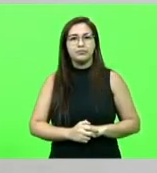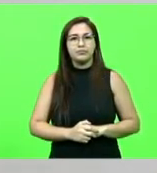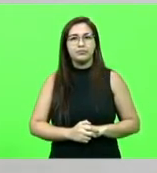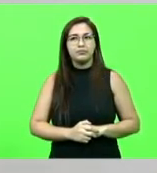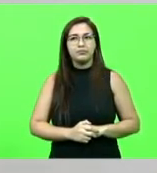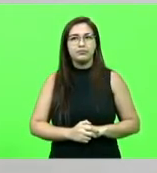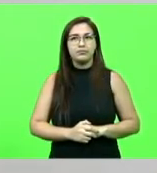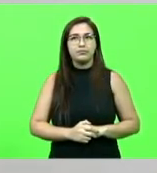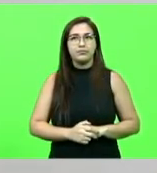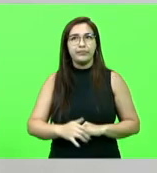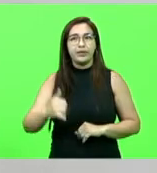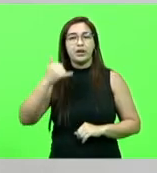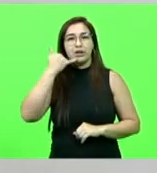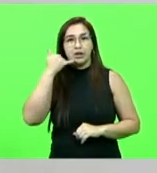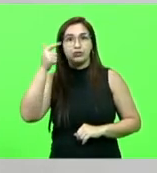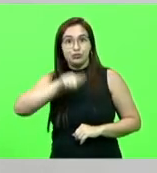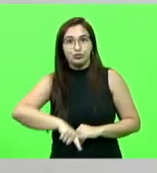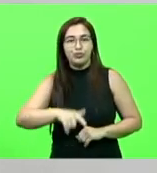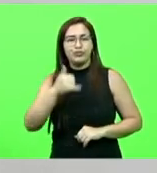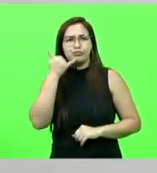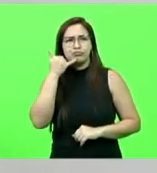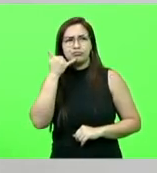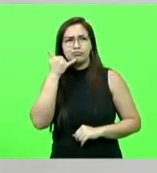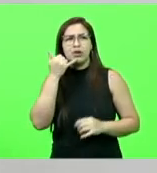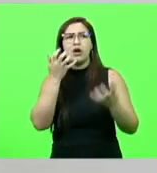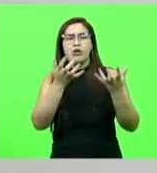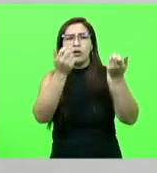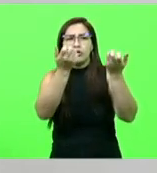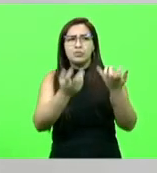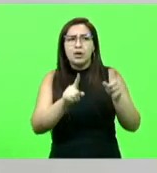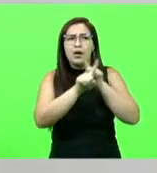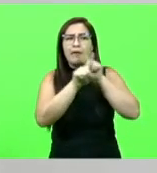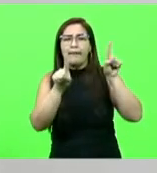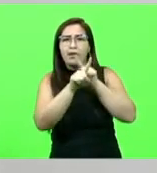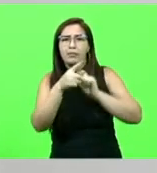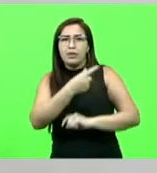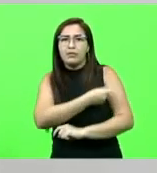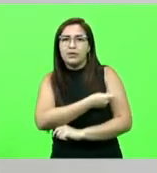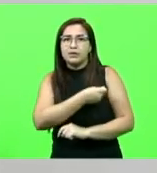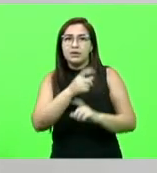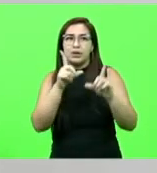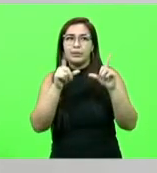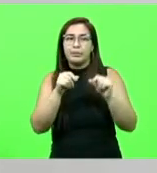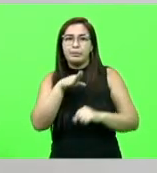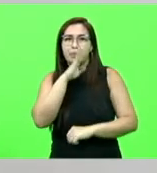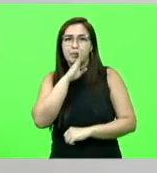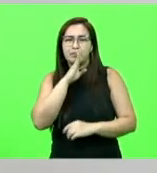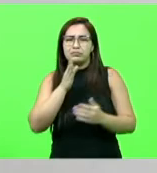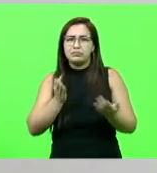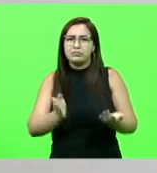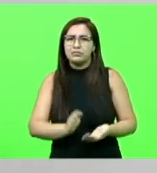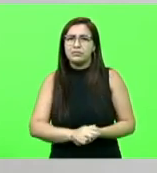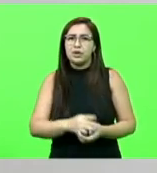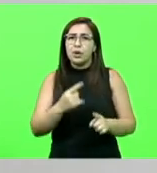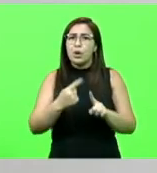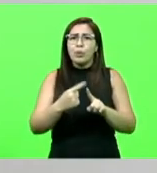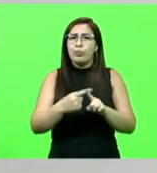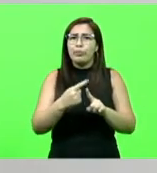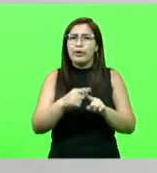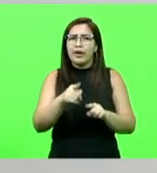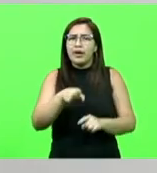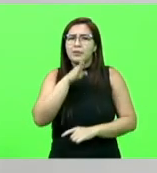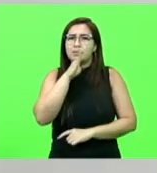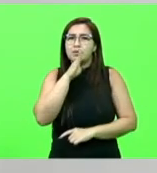Alô, Disque 100. Eu queria fazer uma reclamação sobre vacina. E por que esse tu? Porque